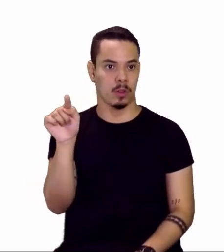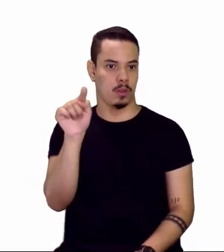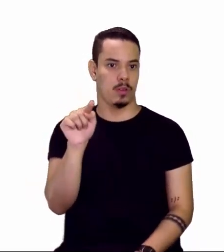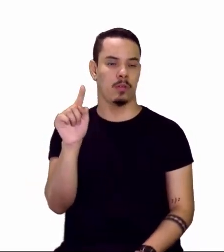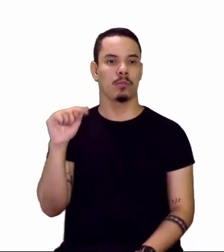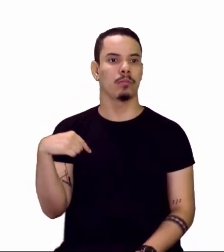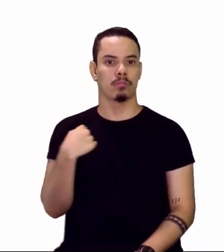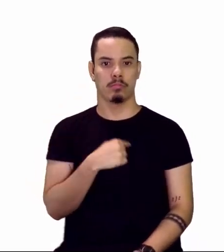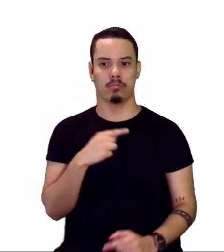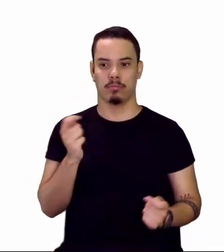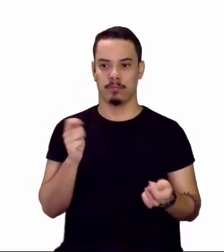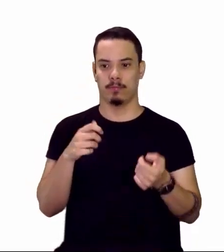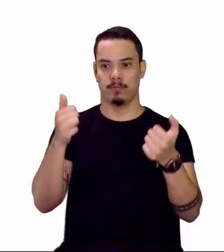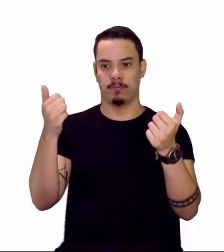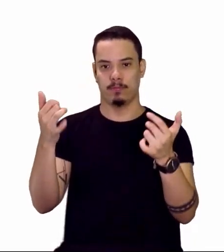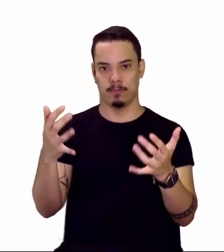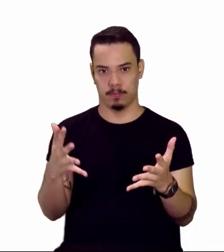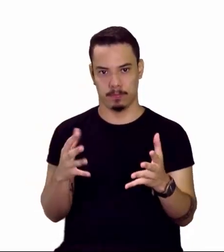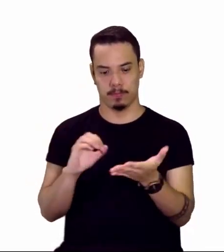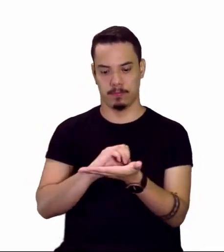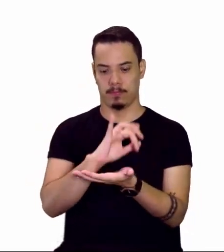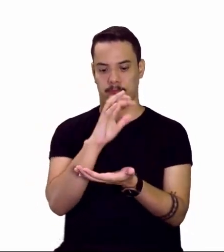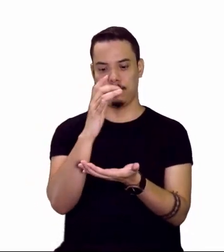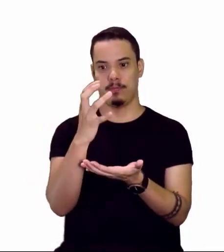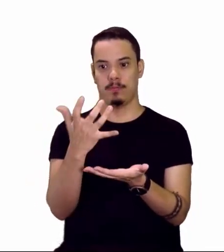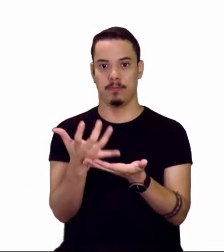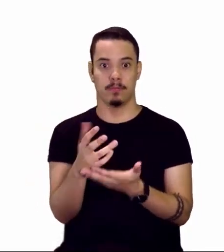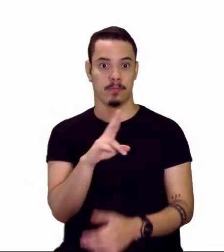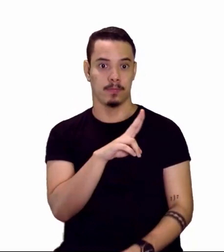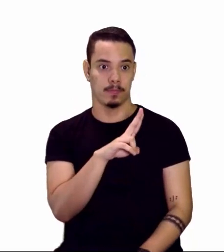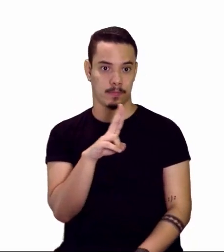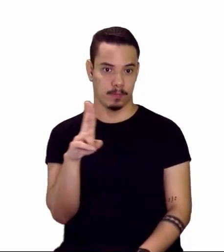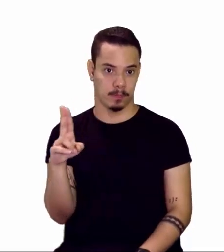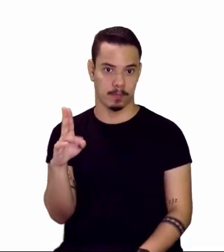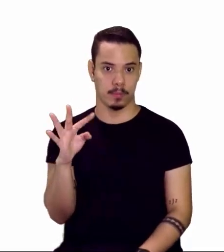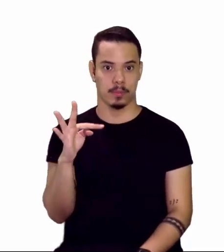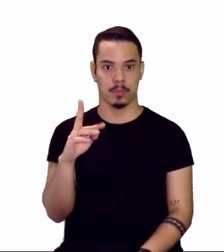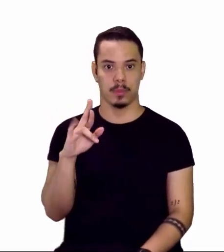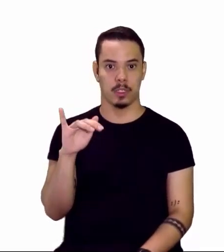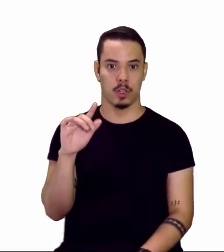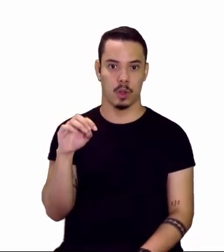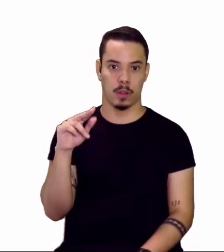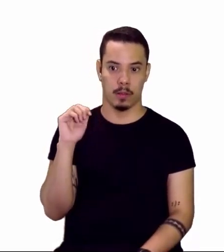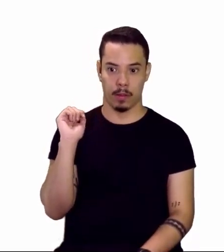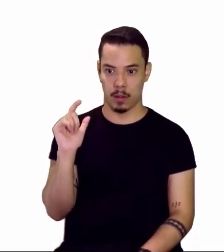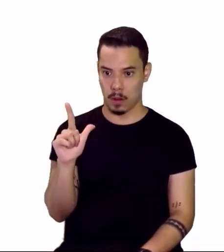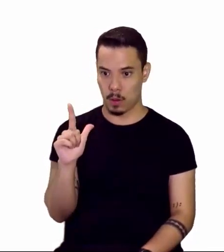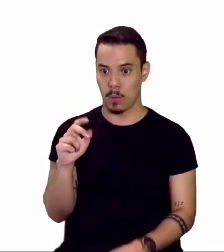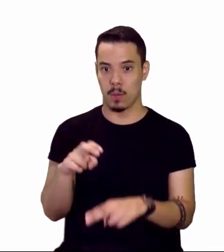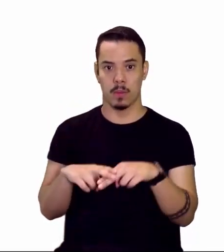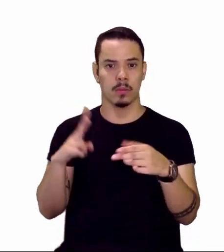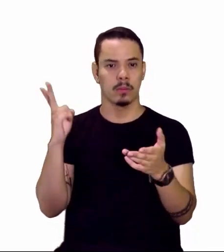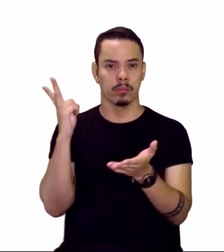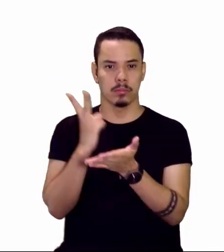nós dizemos que a geometria é denominada trigonal plana. Então, sempre que